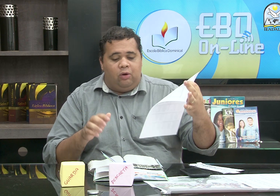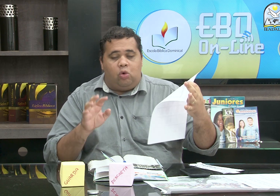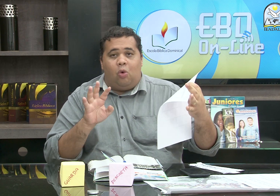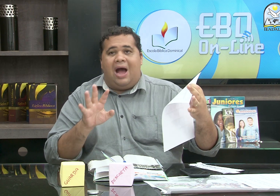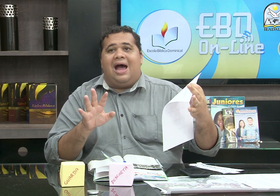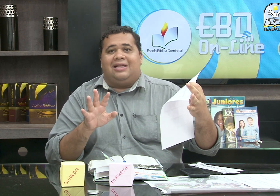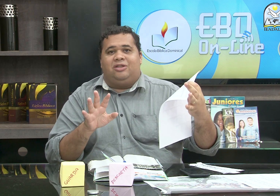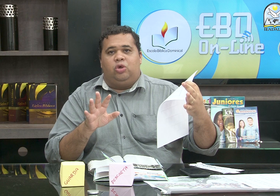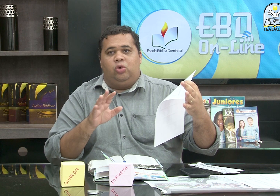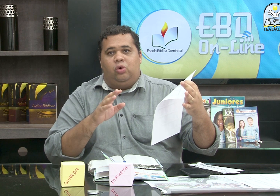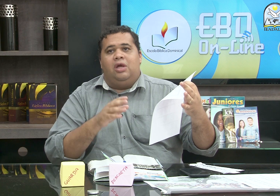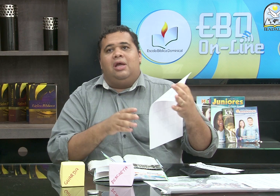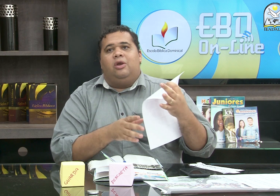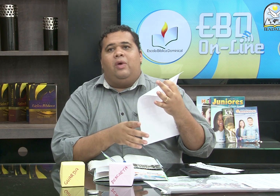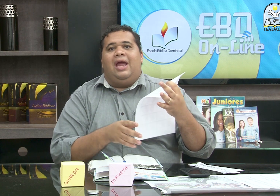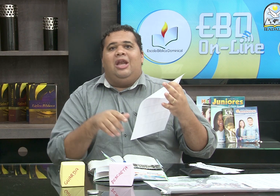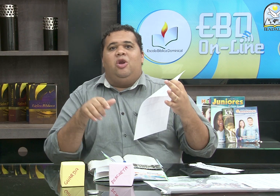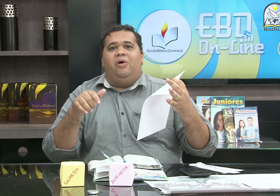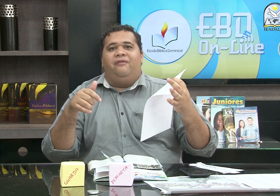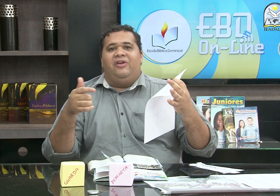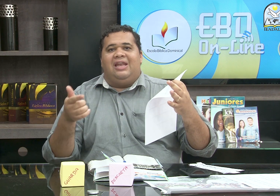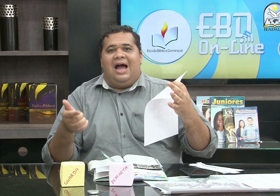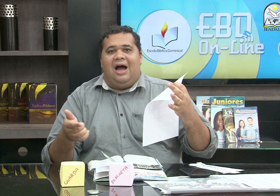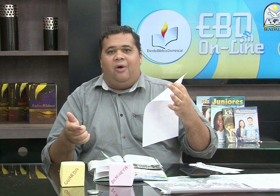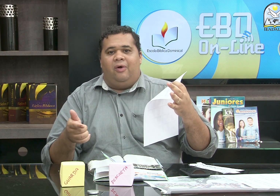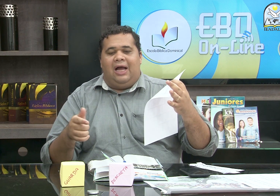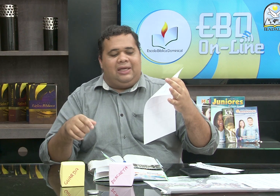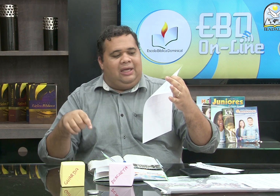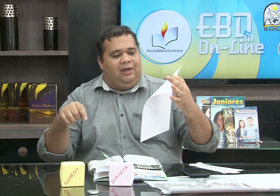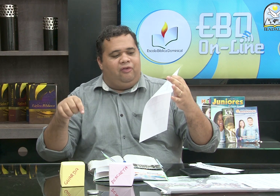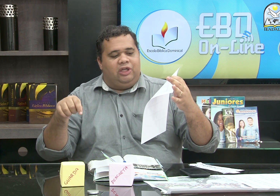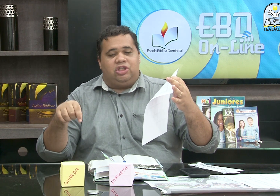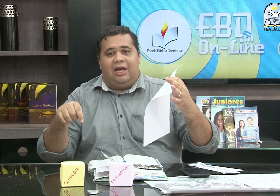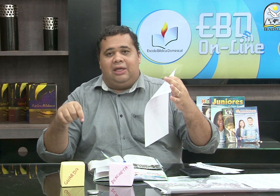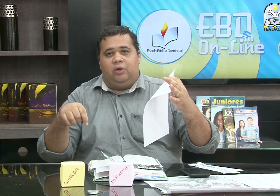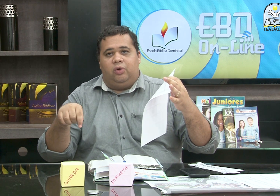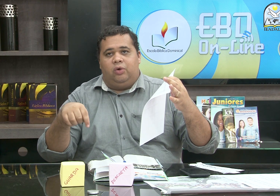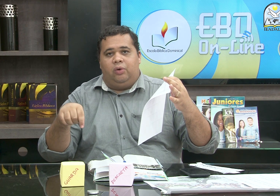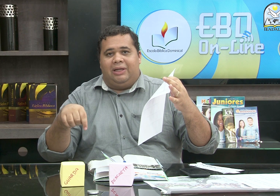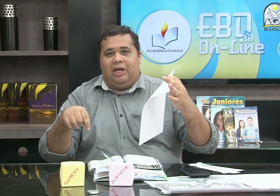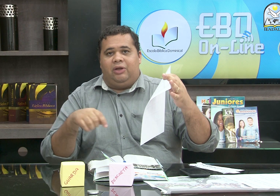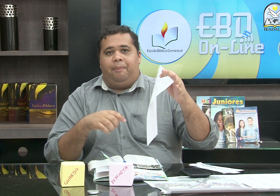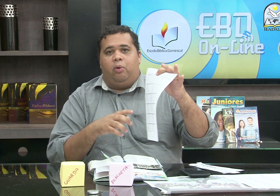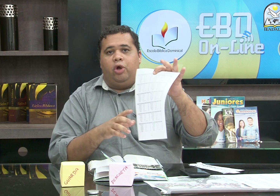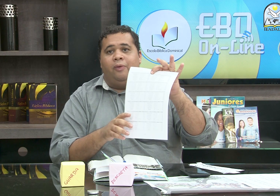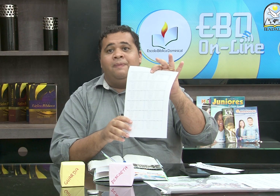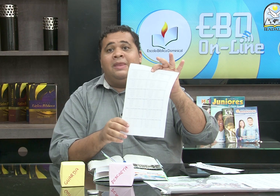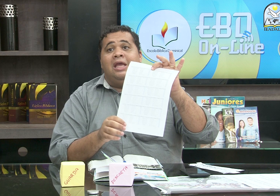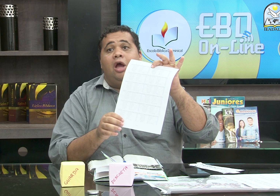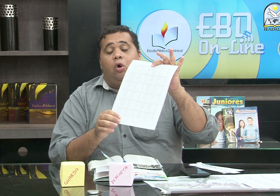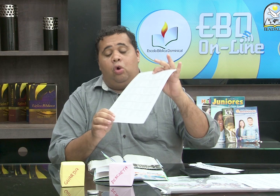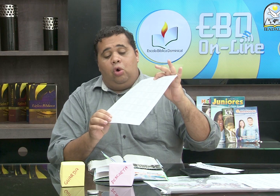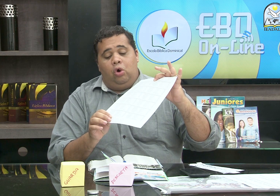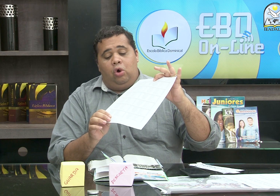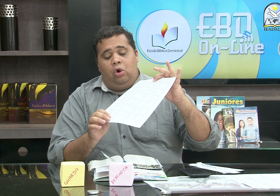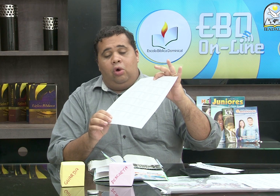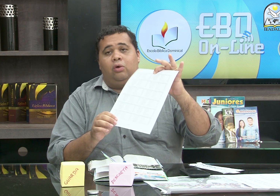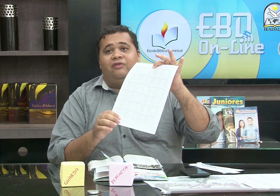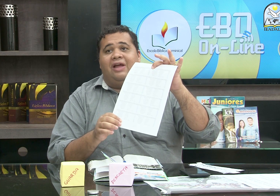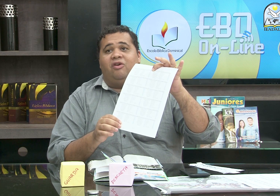número quatro não é no final aqui eu vou deixar aqui no material de apoio